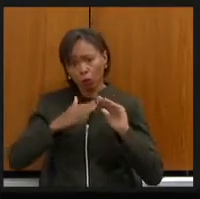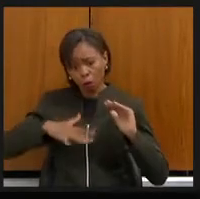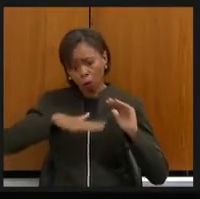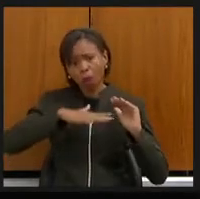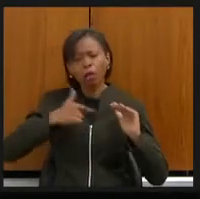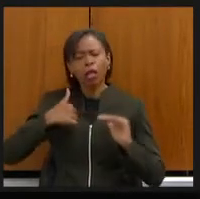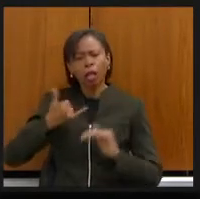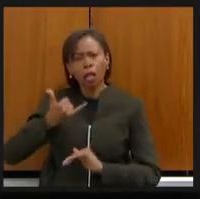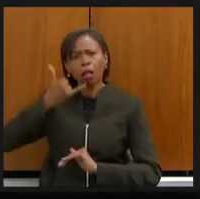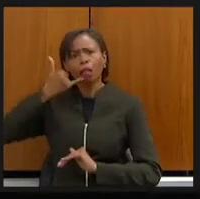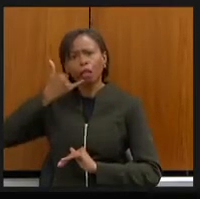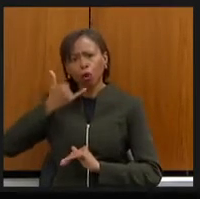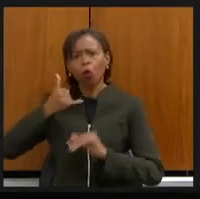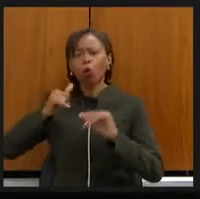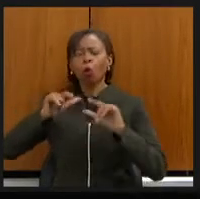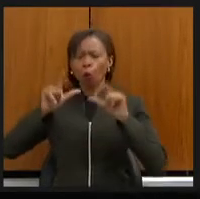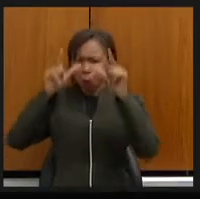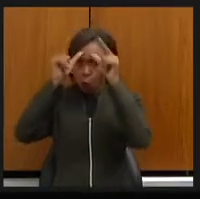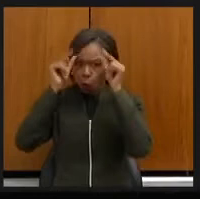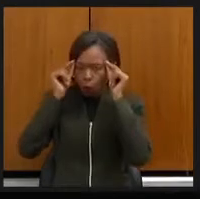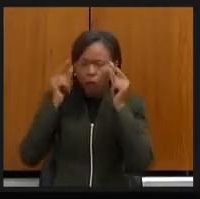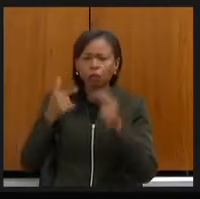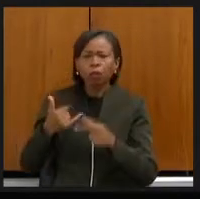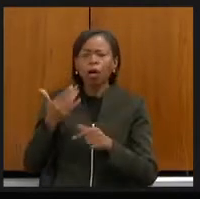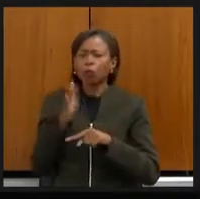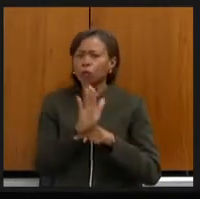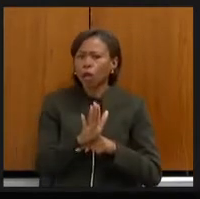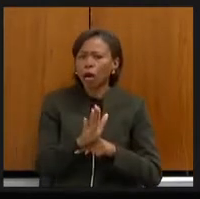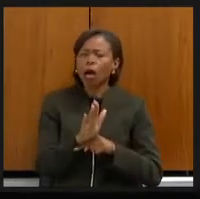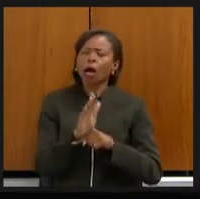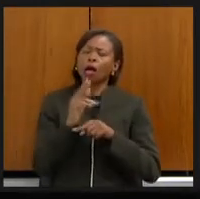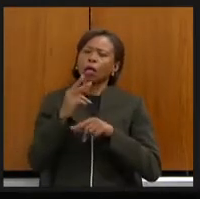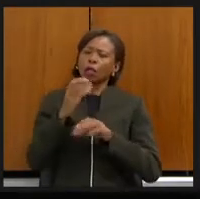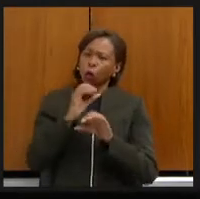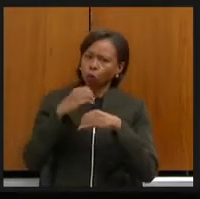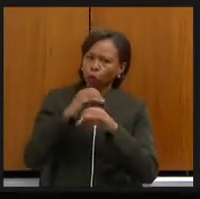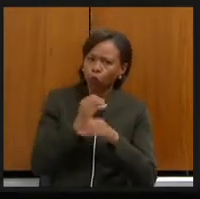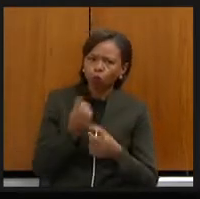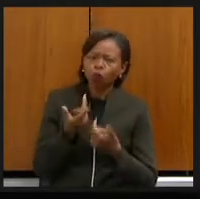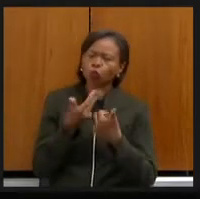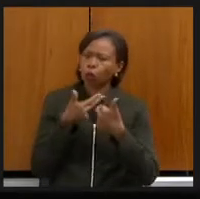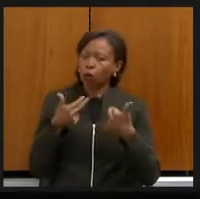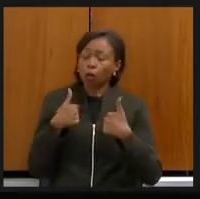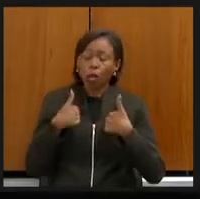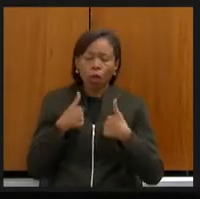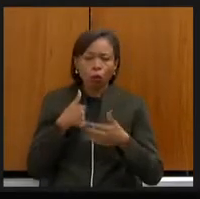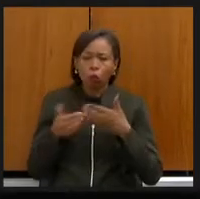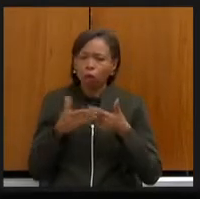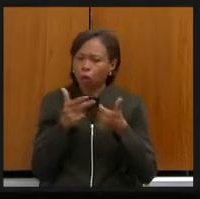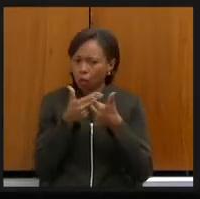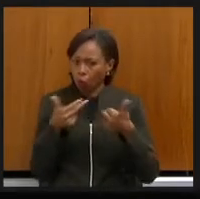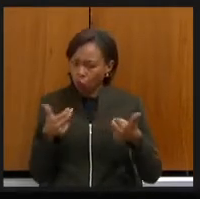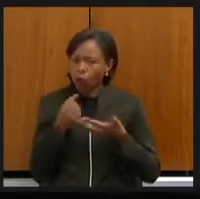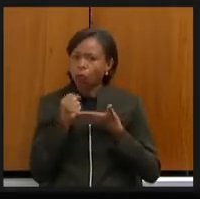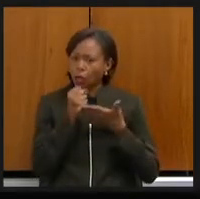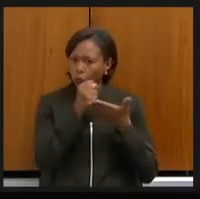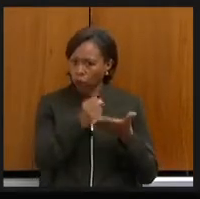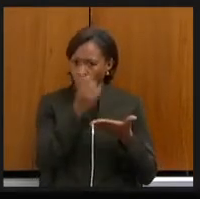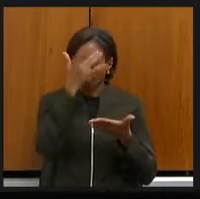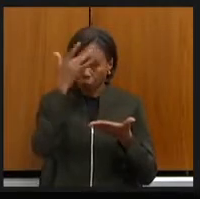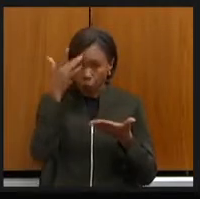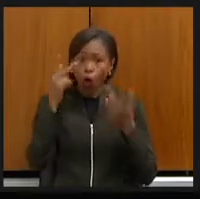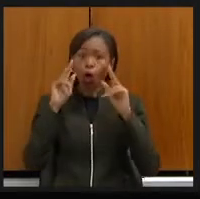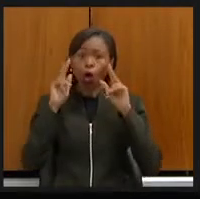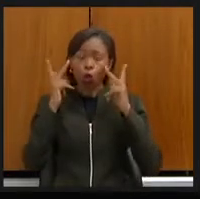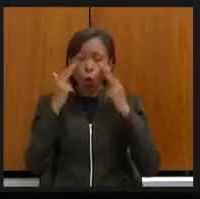proposto para estar ajudando na consulta que eu posso fazer para ajudar as pessoas normal eu faço